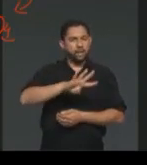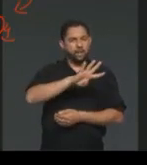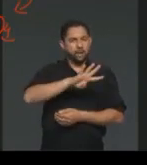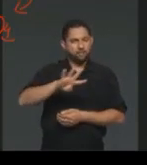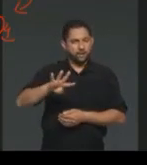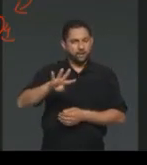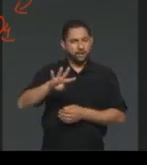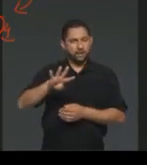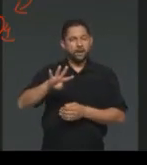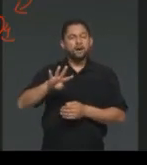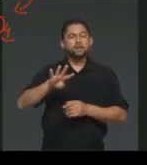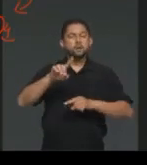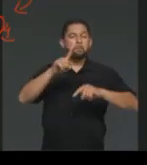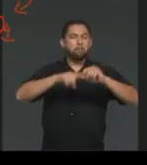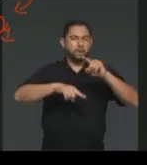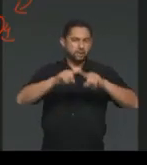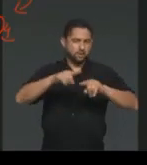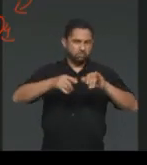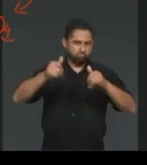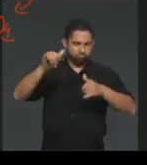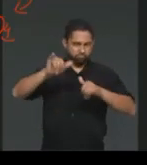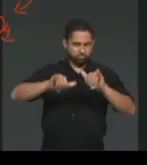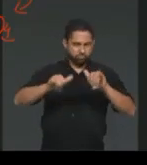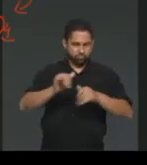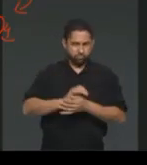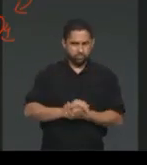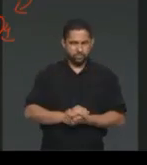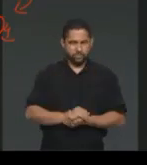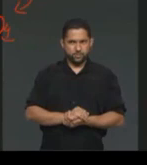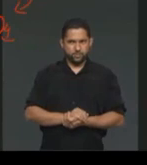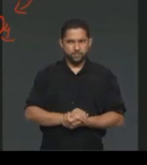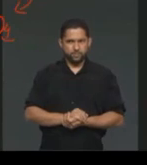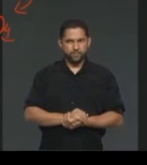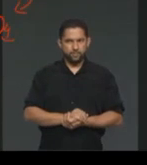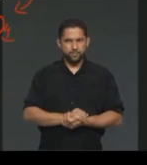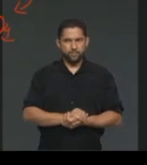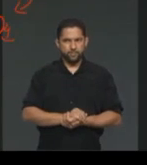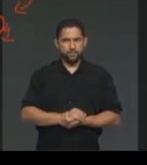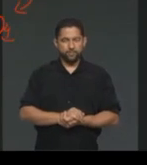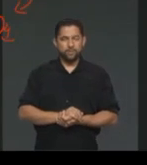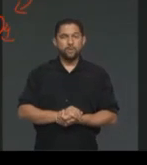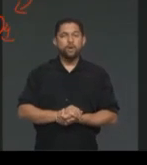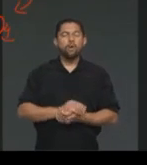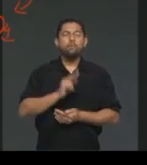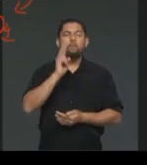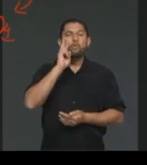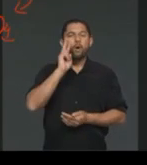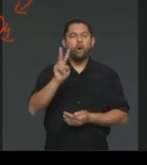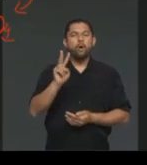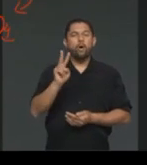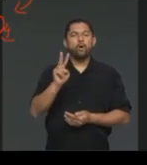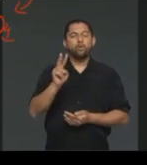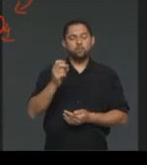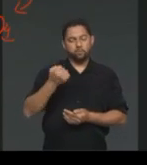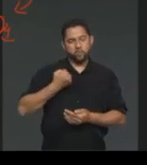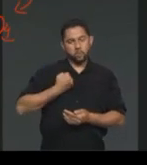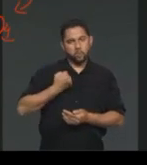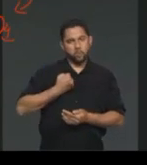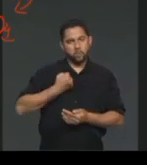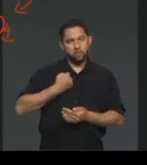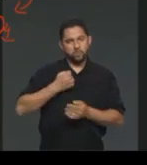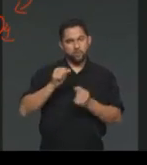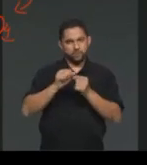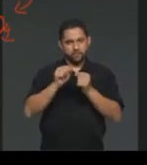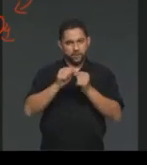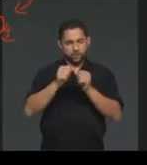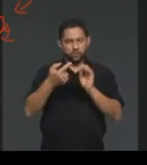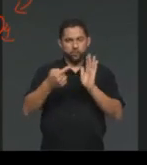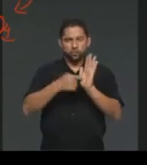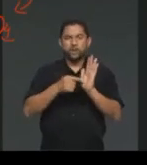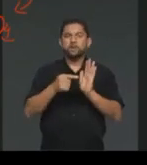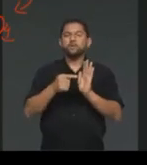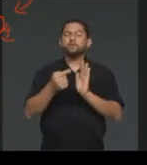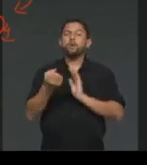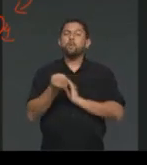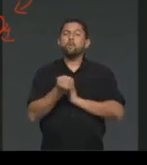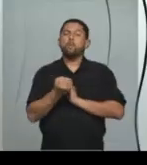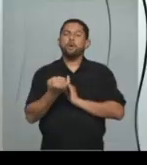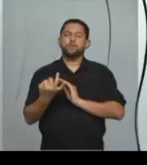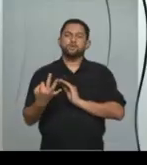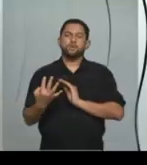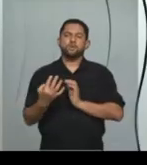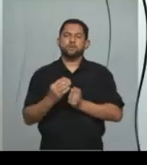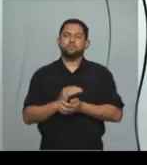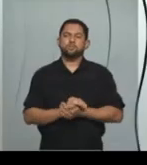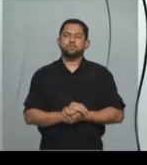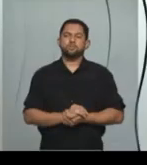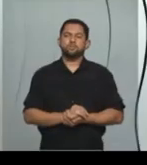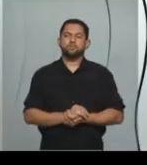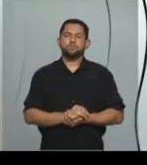eu olho a massa da tabela periódica dos elementos e multiplico pela quantidade desses índices, ok? Então, dessa forma,